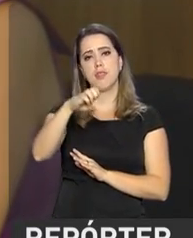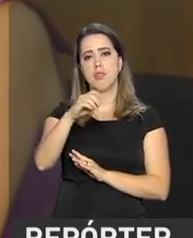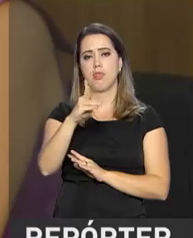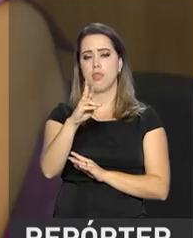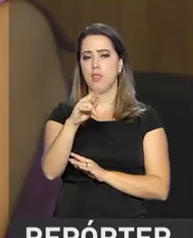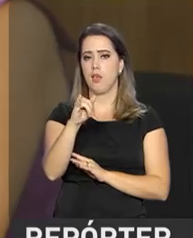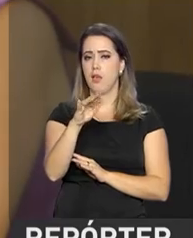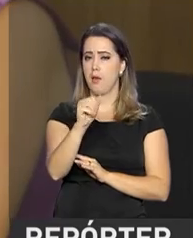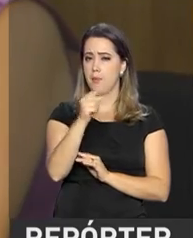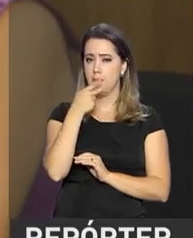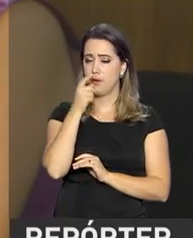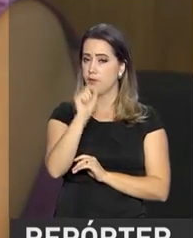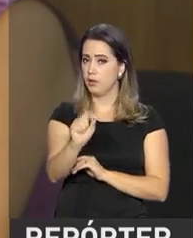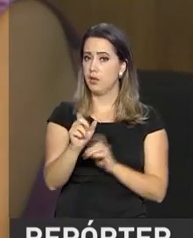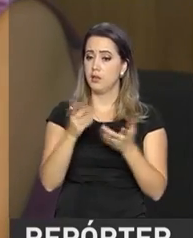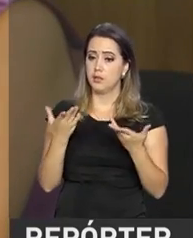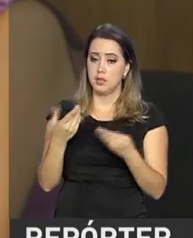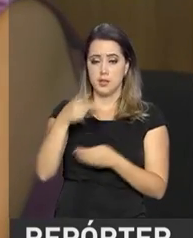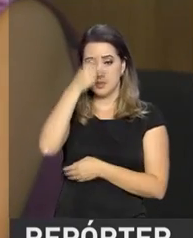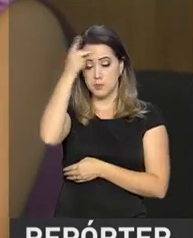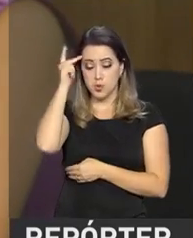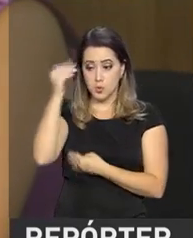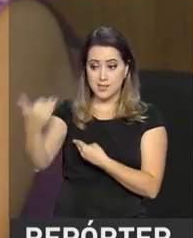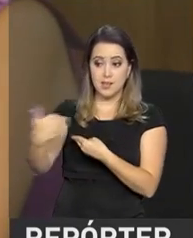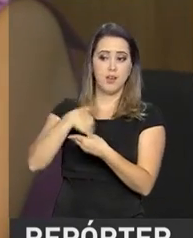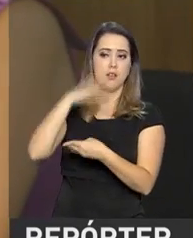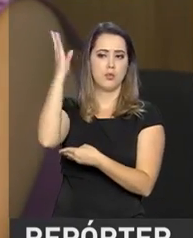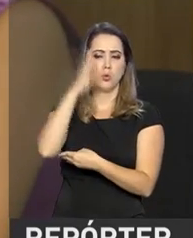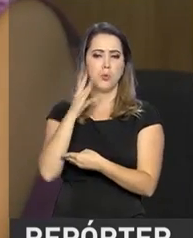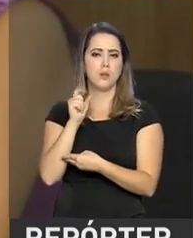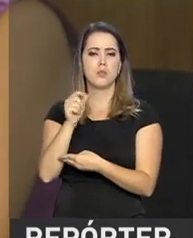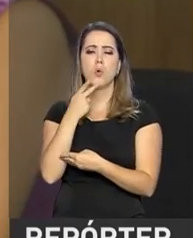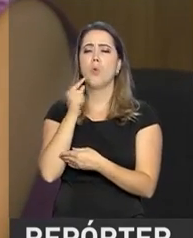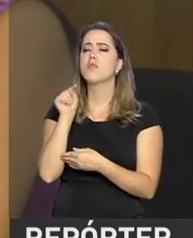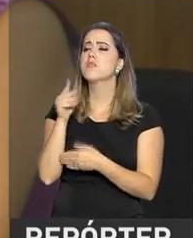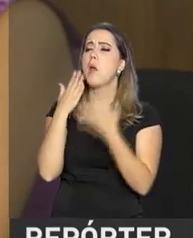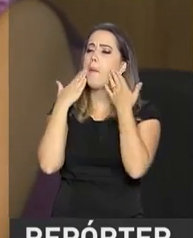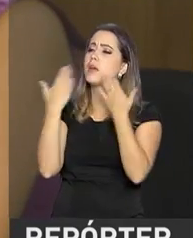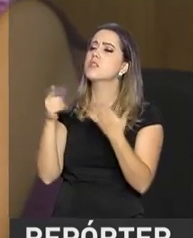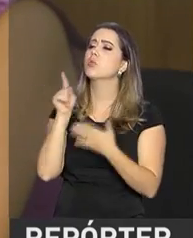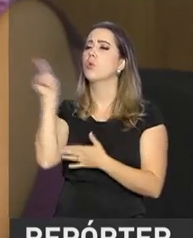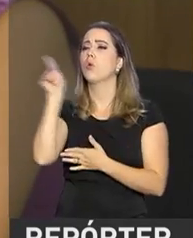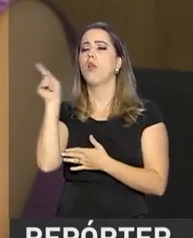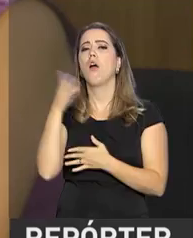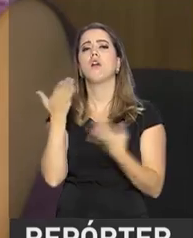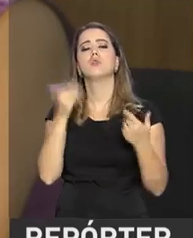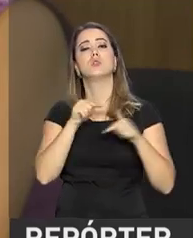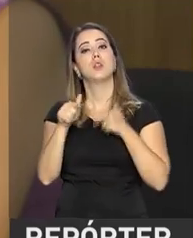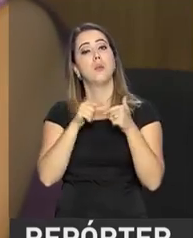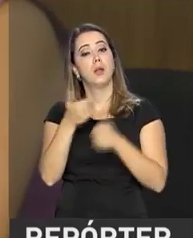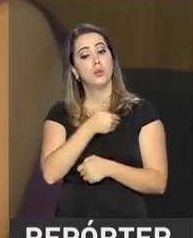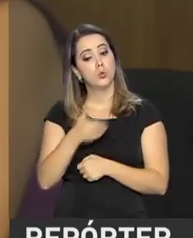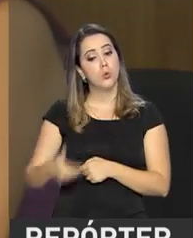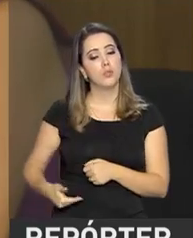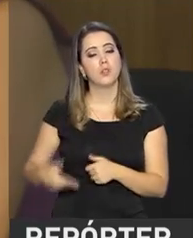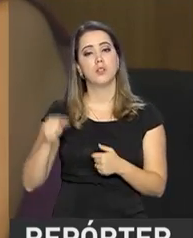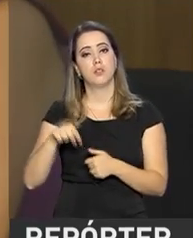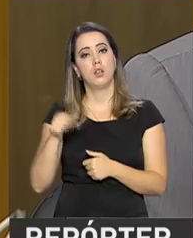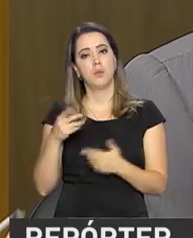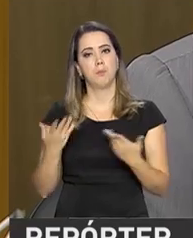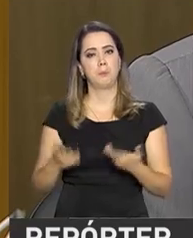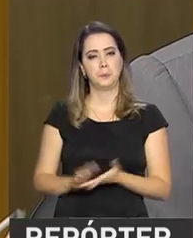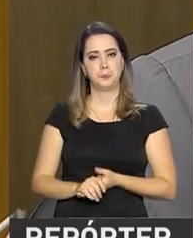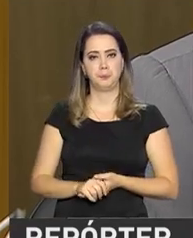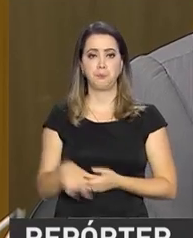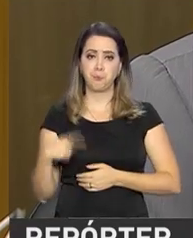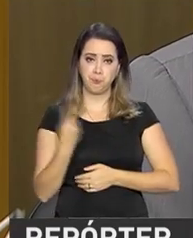para falar sobre essa questão da imigração que seu apresentou la como ação e como posição do governo sobre essa questão sim